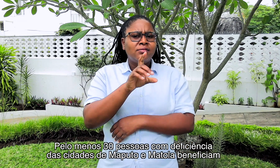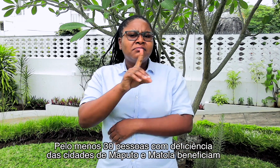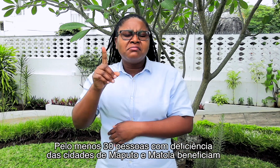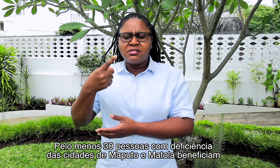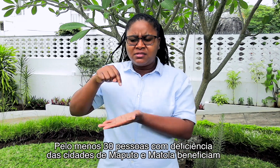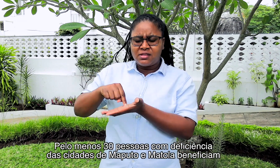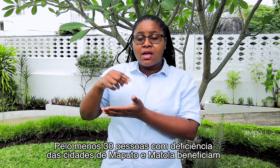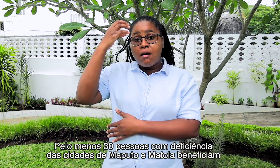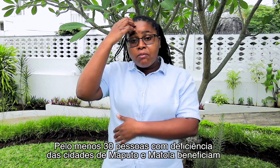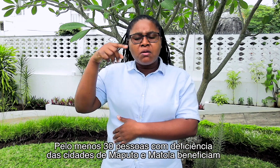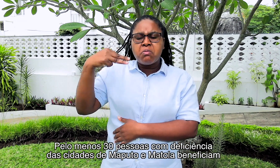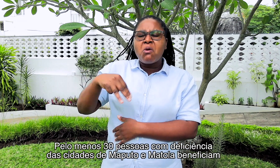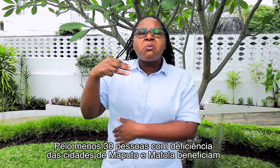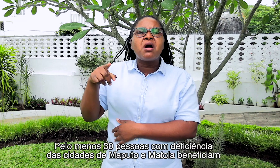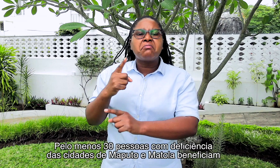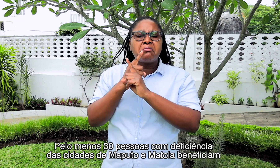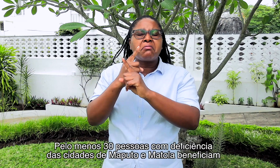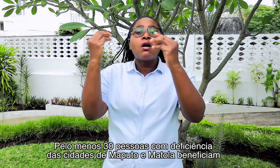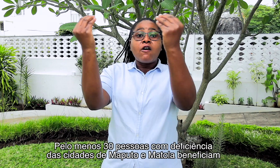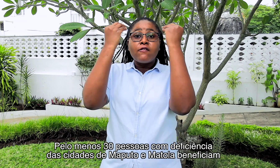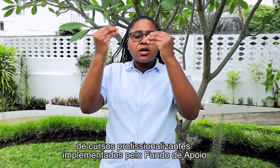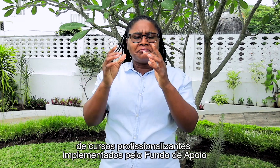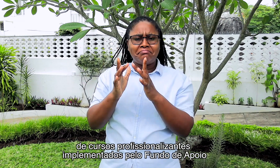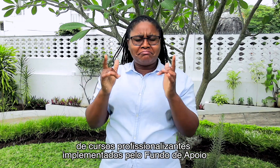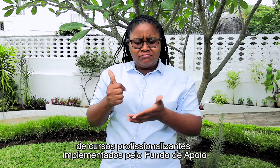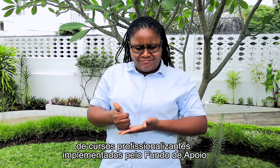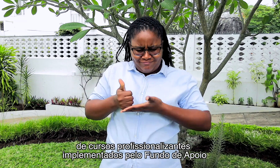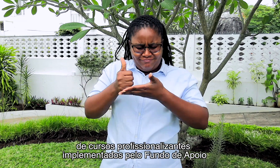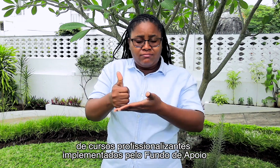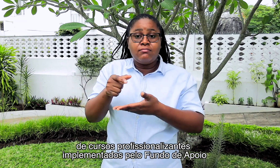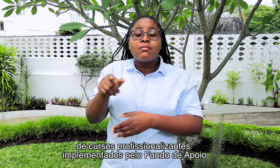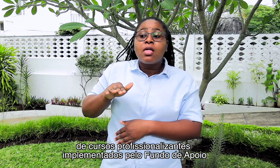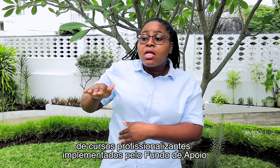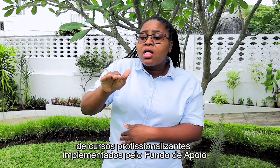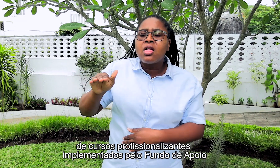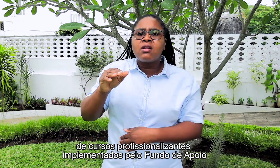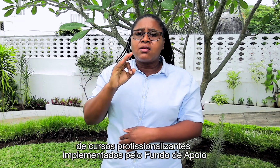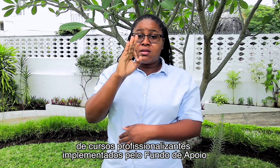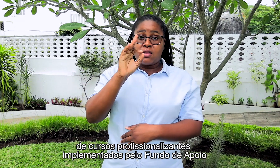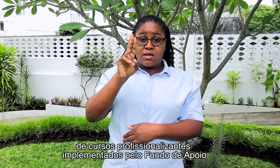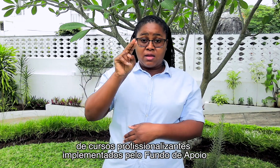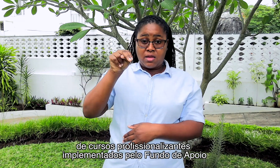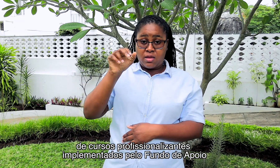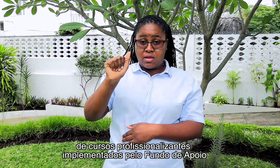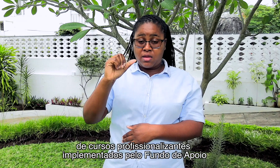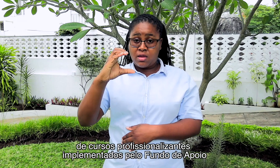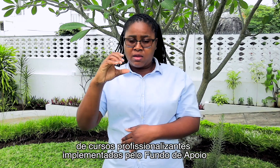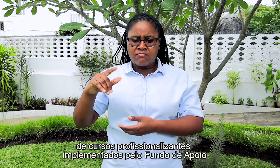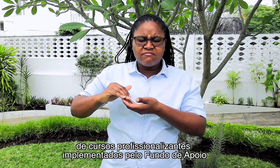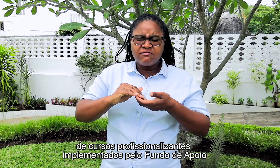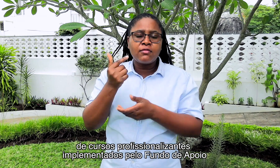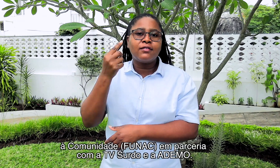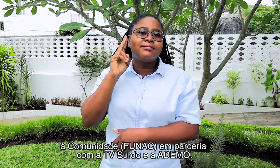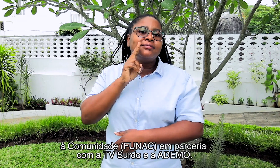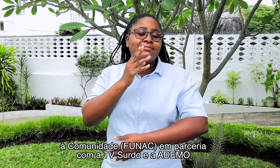Pelo menos 30 pessoas com deficiência das cidades de Maputo e Matola beneficiam de cursos profissionalizantes implementados pelo Fundo